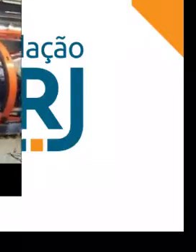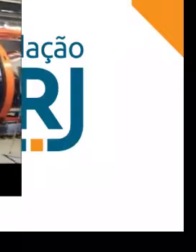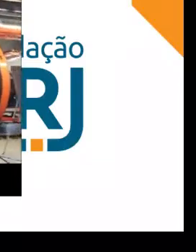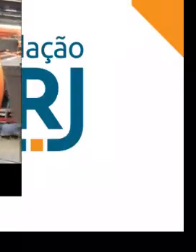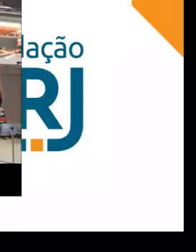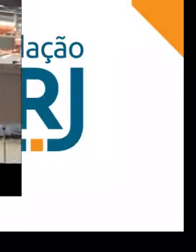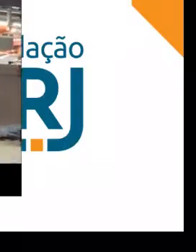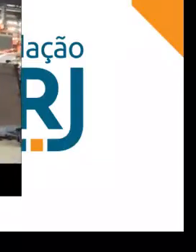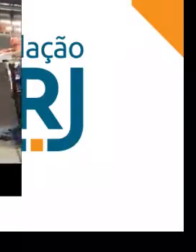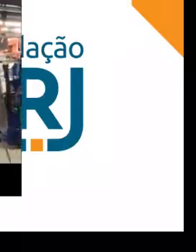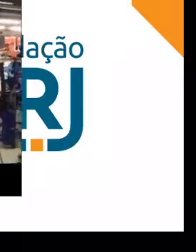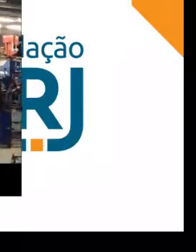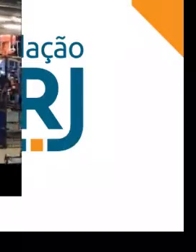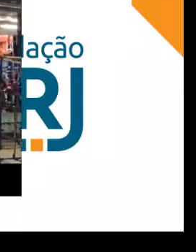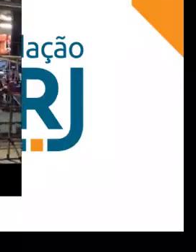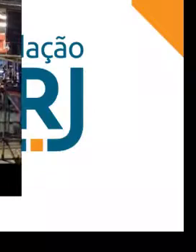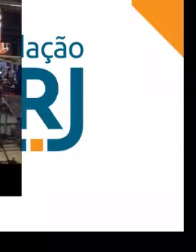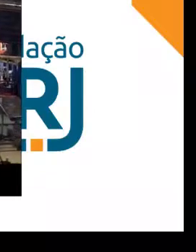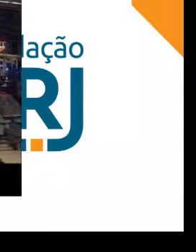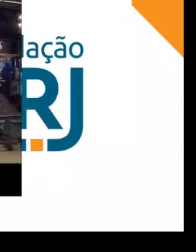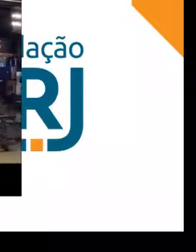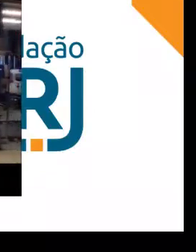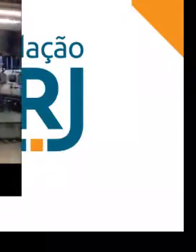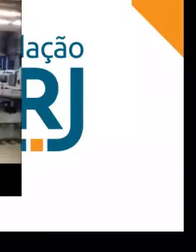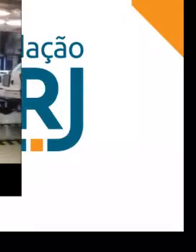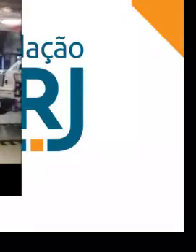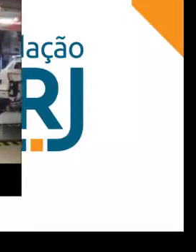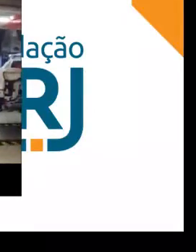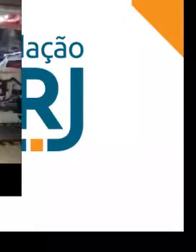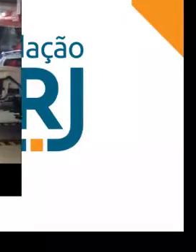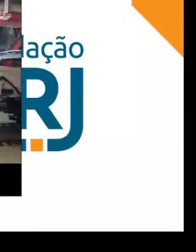outro Toro, são feitos na mesma linha.